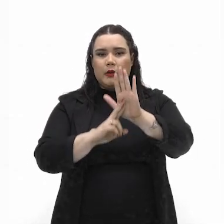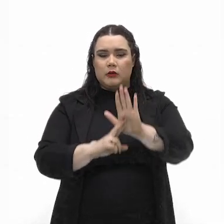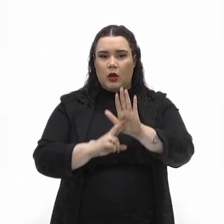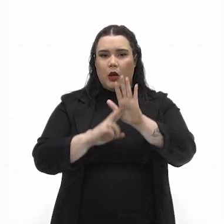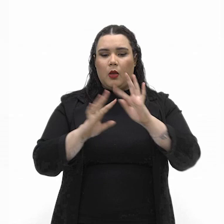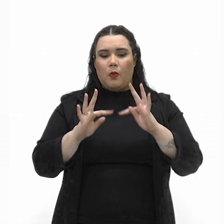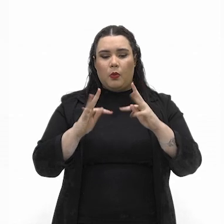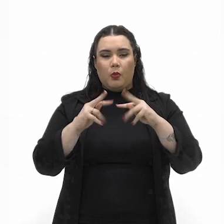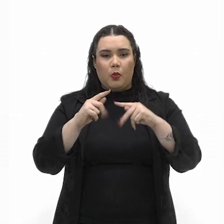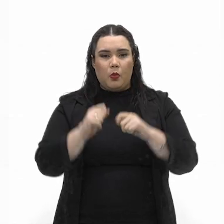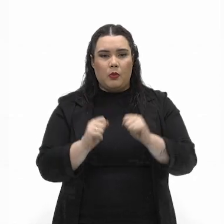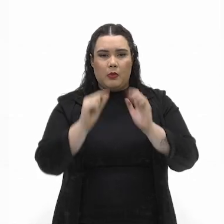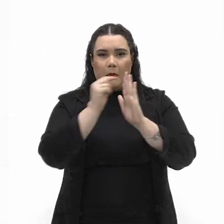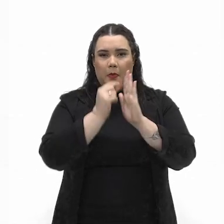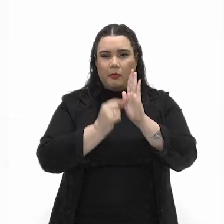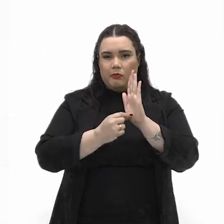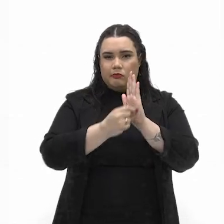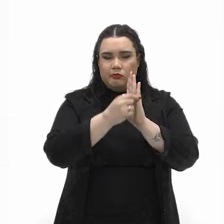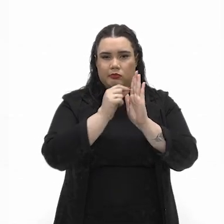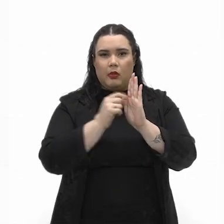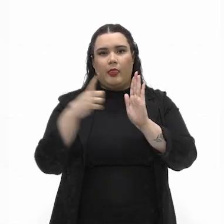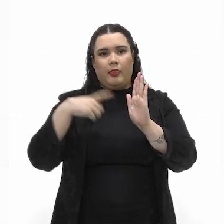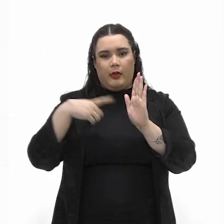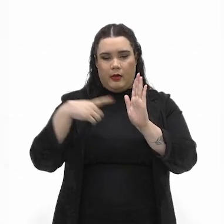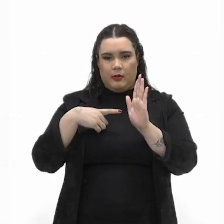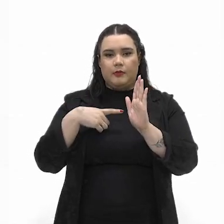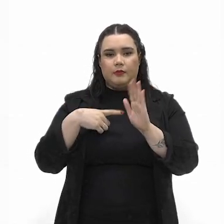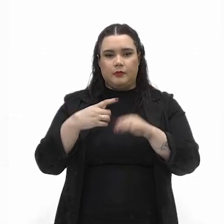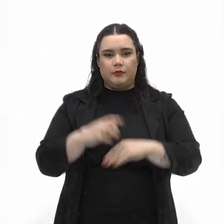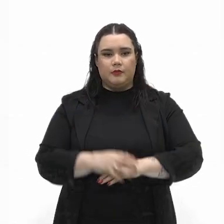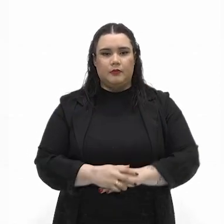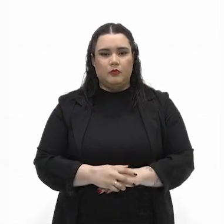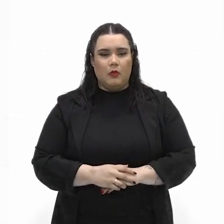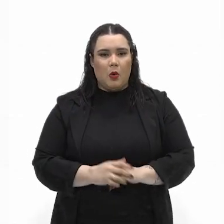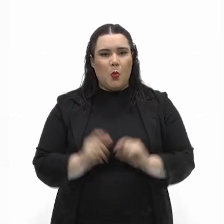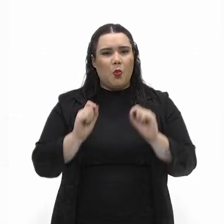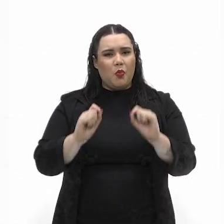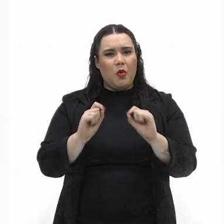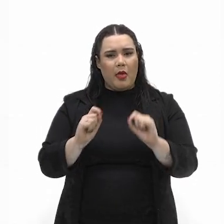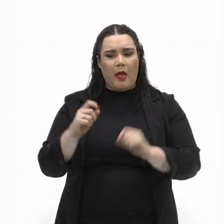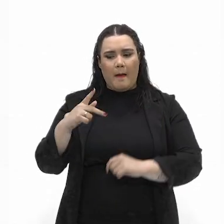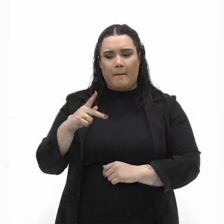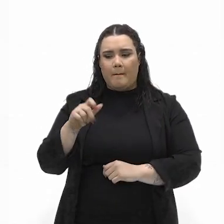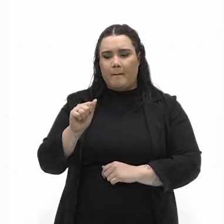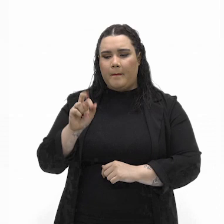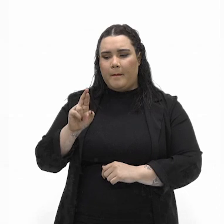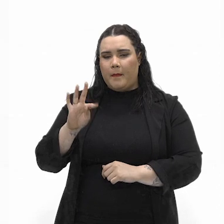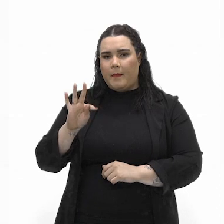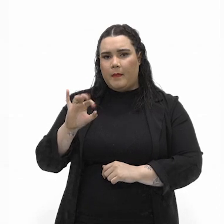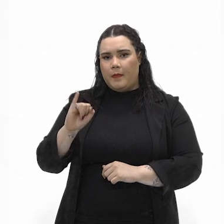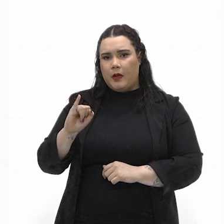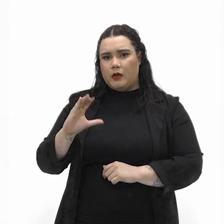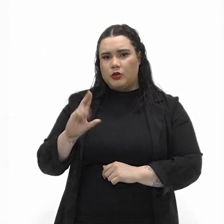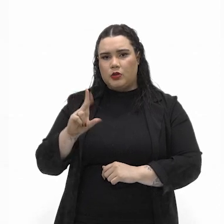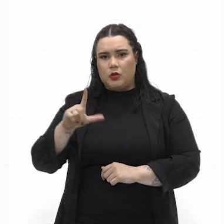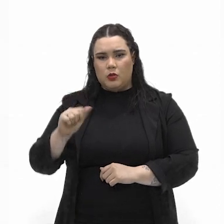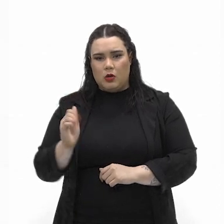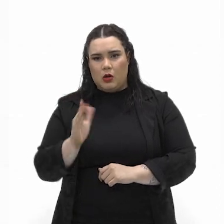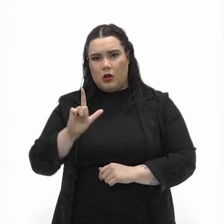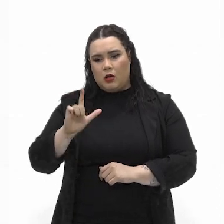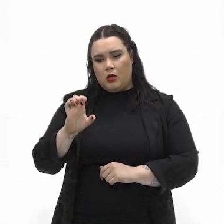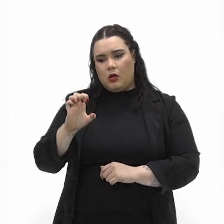partículas elementares que existem, tá, gente? O que é uma partícula elementar, pessoal? Uma partícula elementar